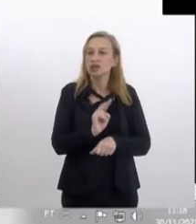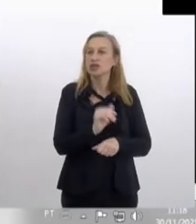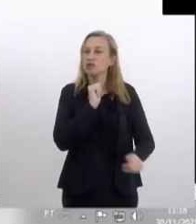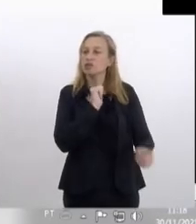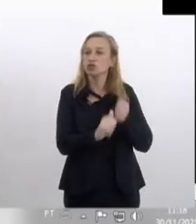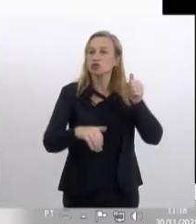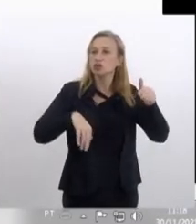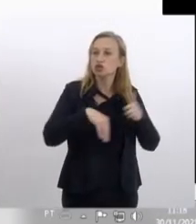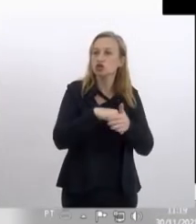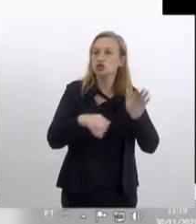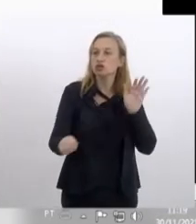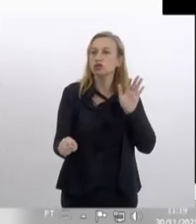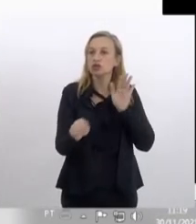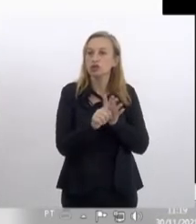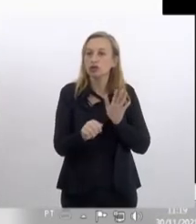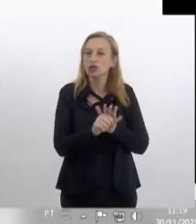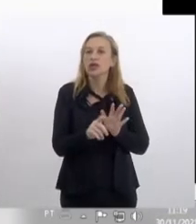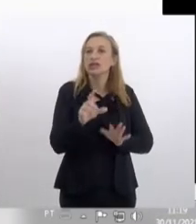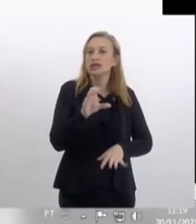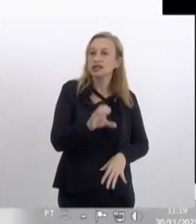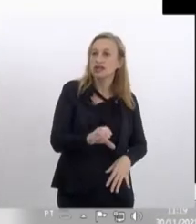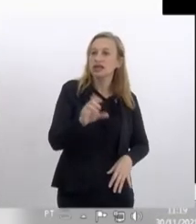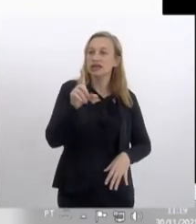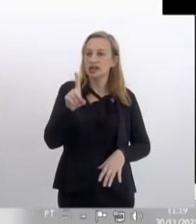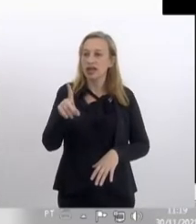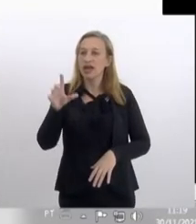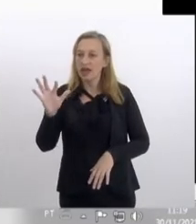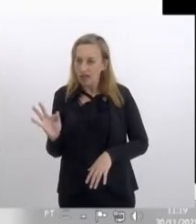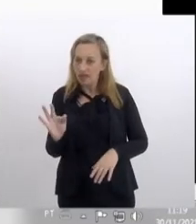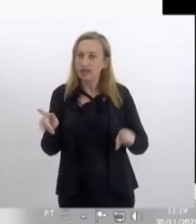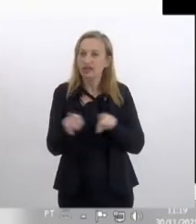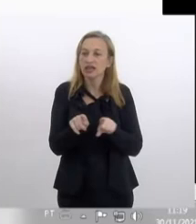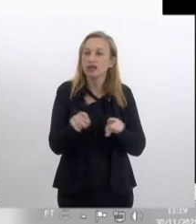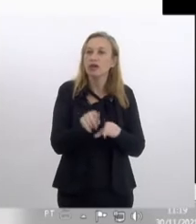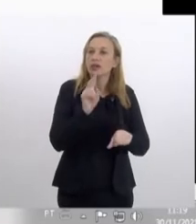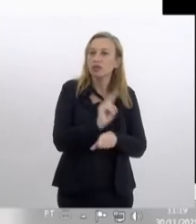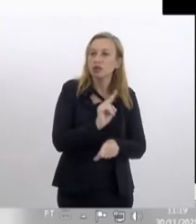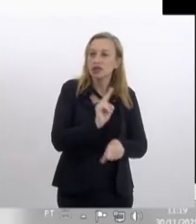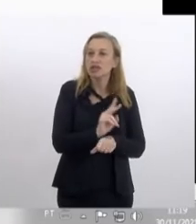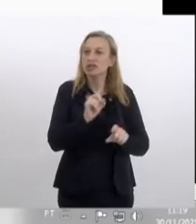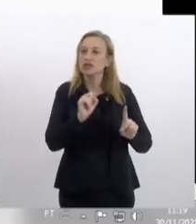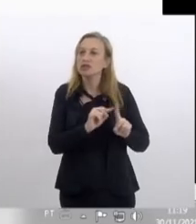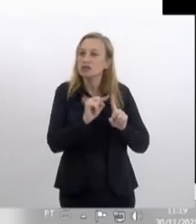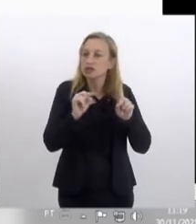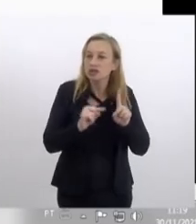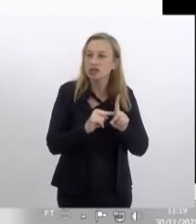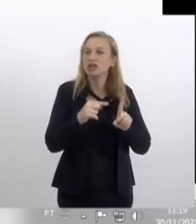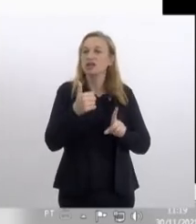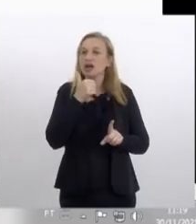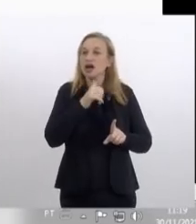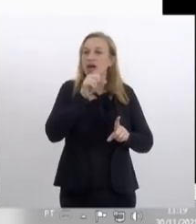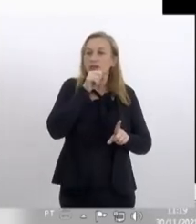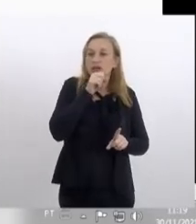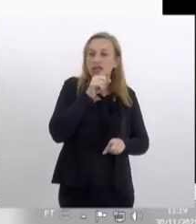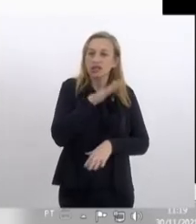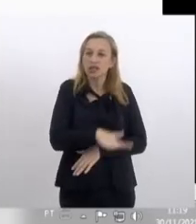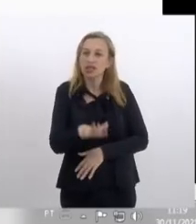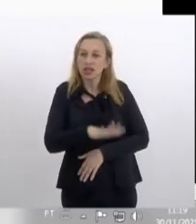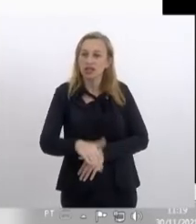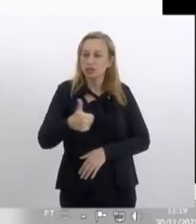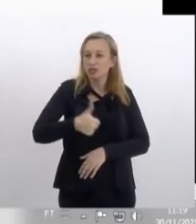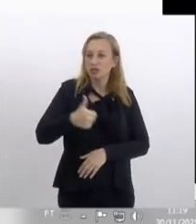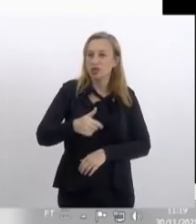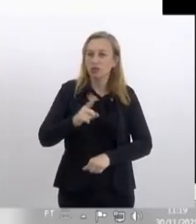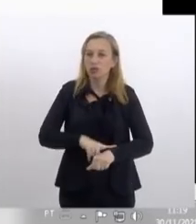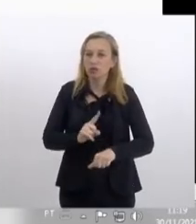esportivos, temos uma parceria com a CBF, temos prevenção às drogas para gestantes, lactantes, mães de criança na primeira infância. A gente que